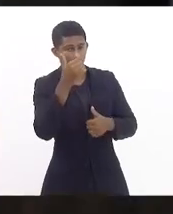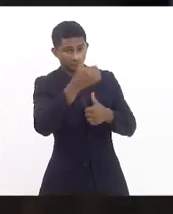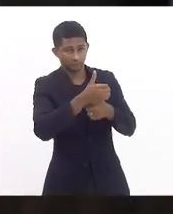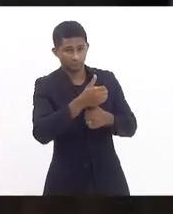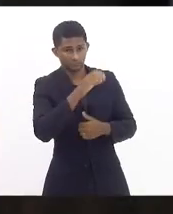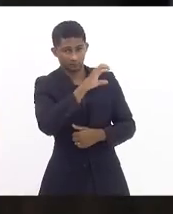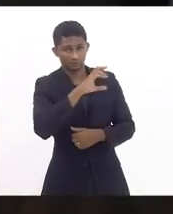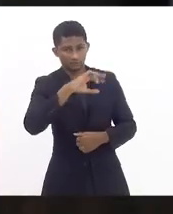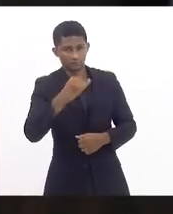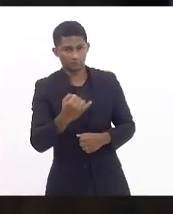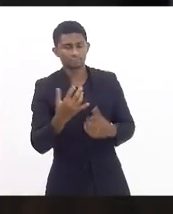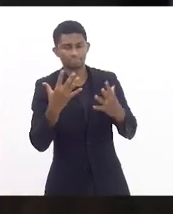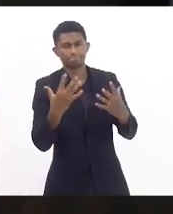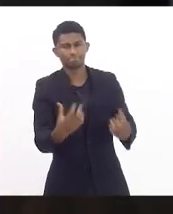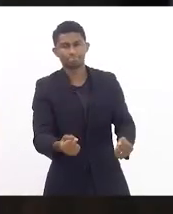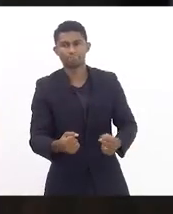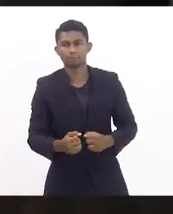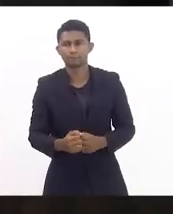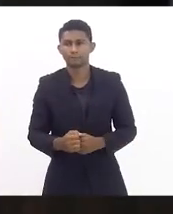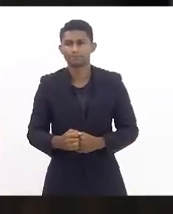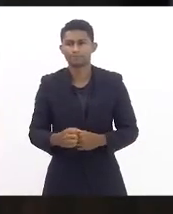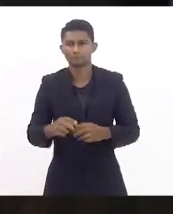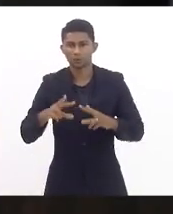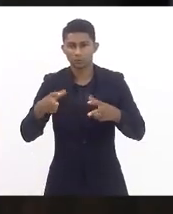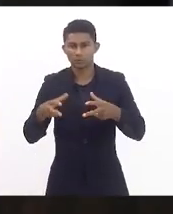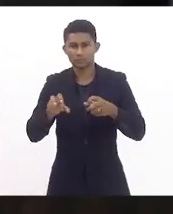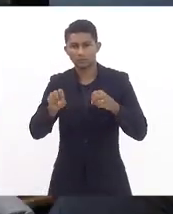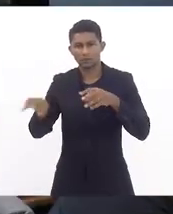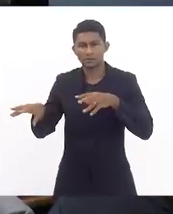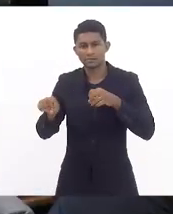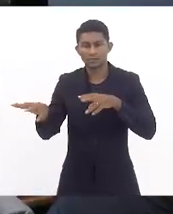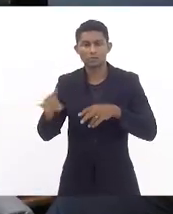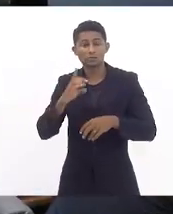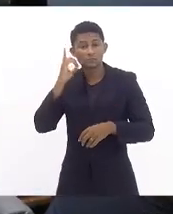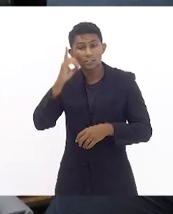Pela Comissão de Educação, deputado Flávio Serafim.